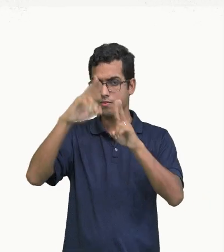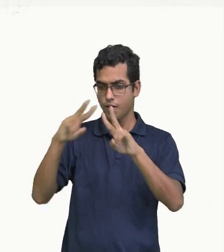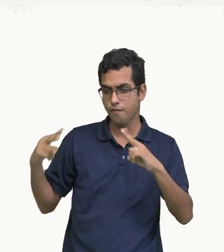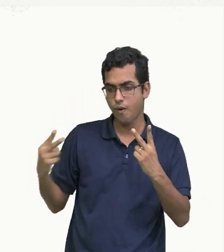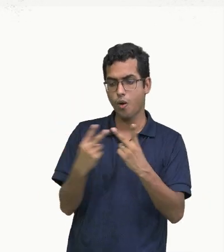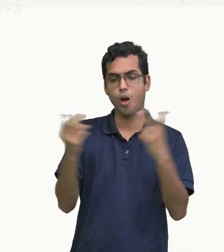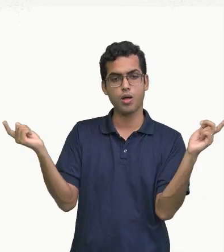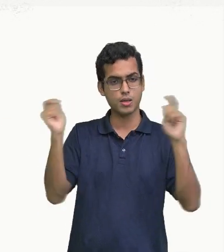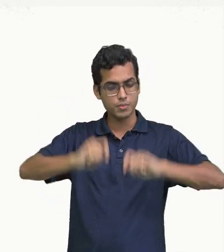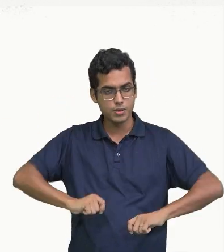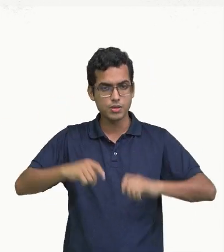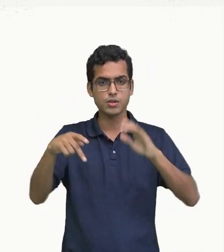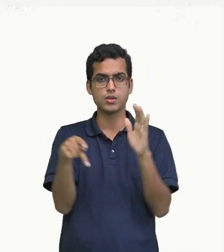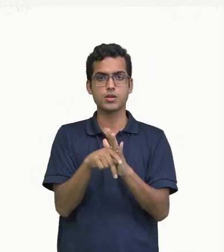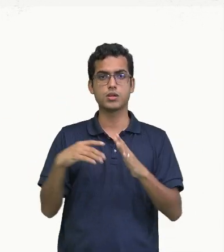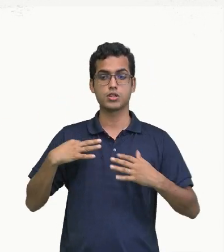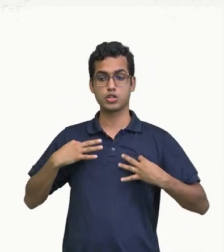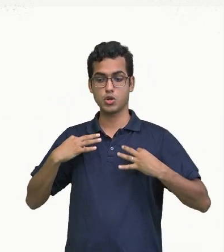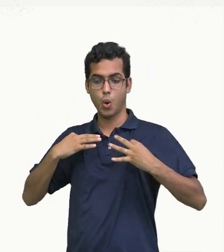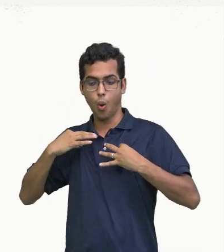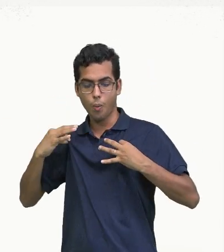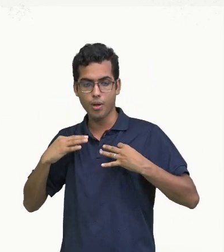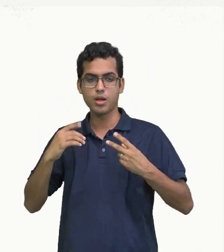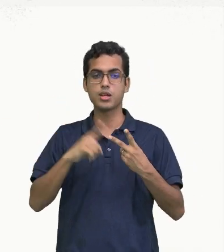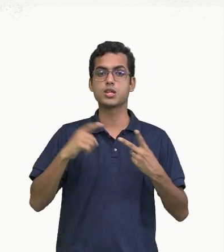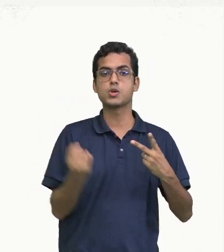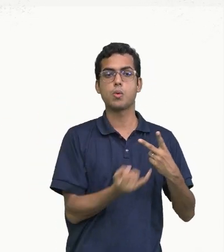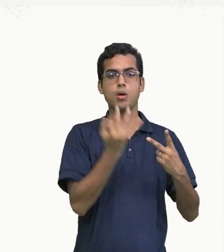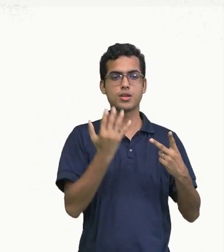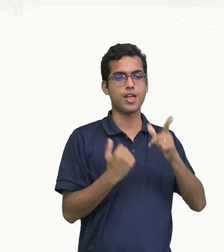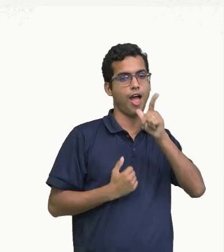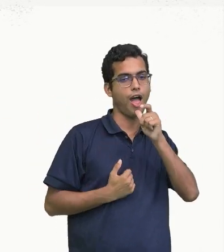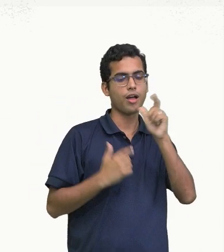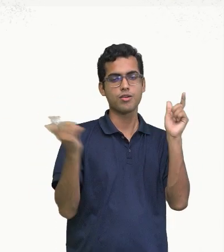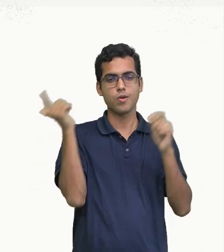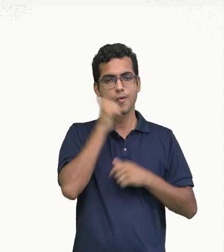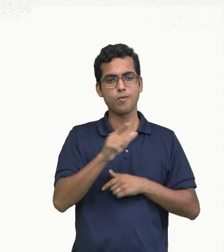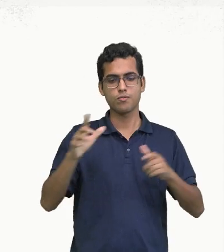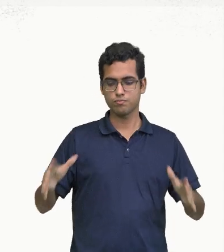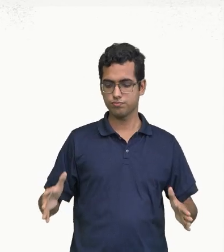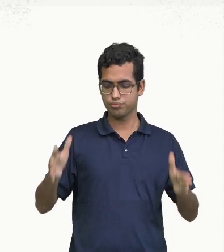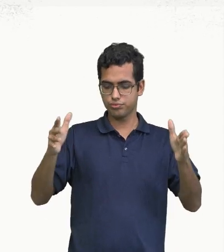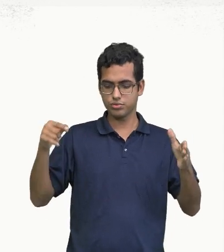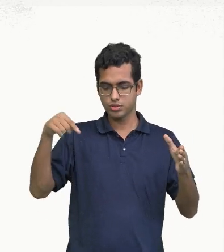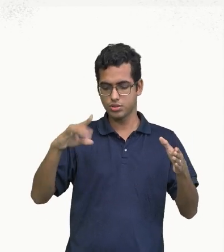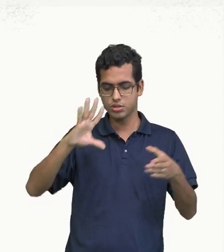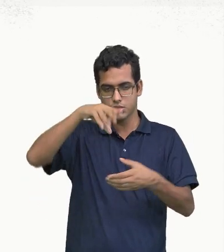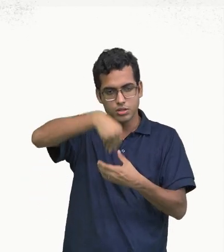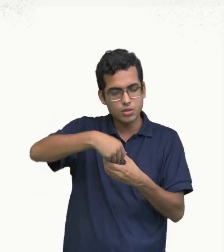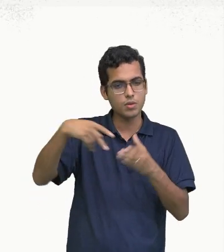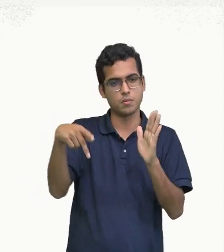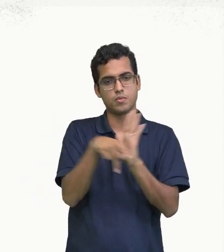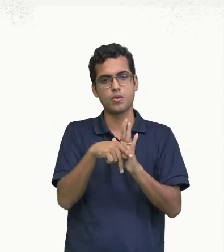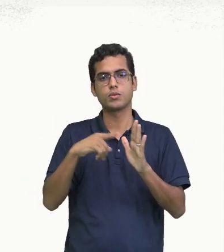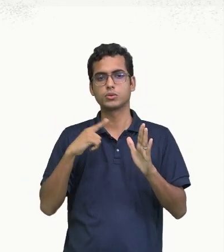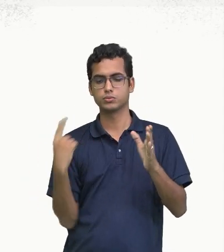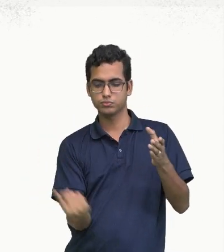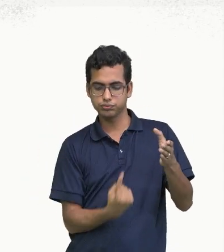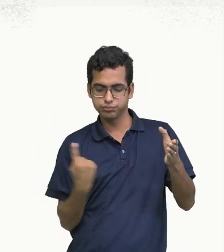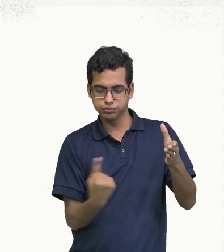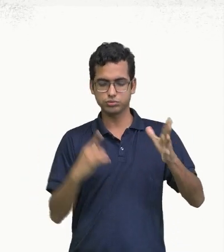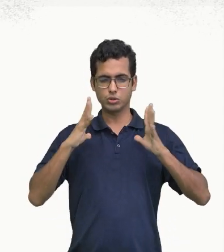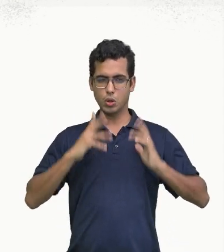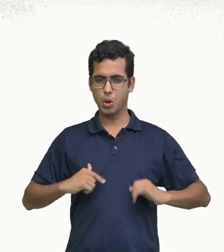com a quantidade de roupa que ela comporta, você vai estar trabalhando ali com a capacidade. Se nós estamos trabalhando com água, nós